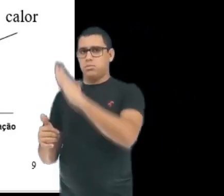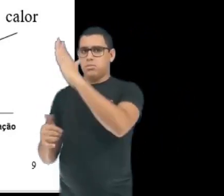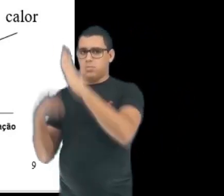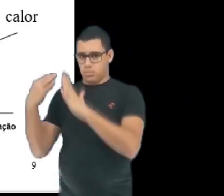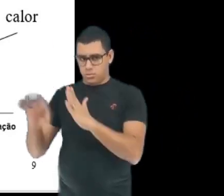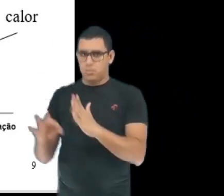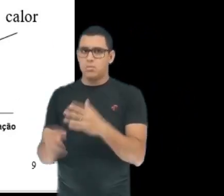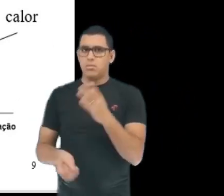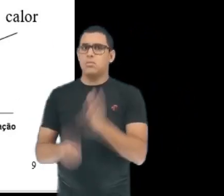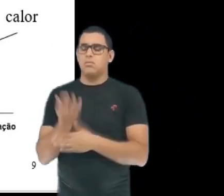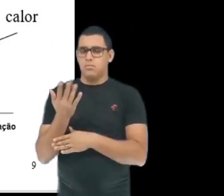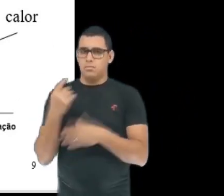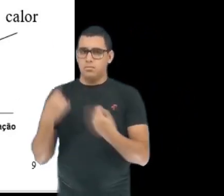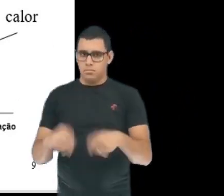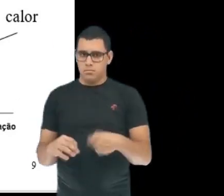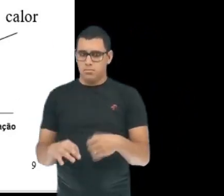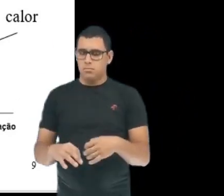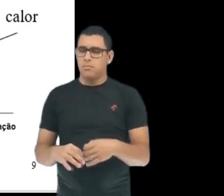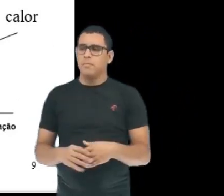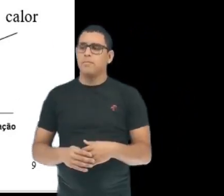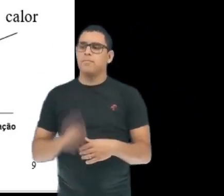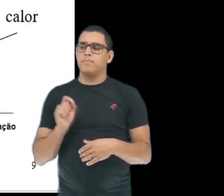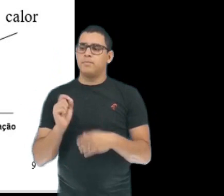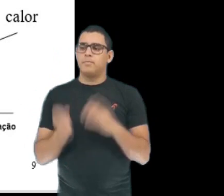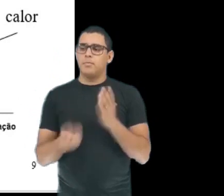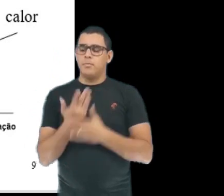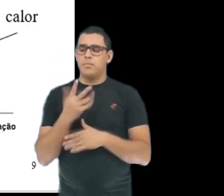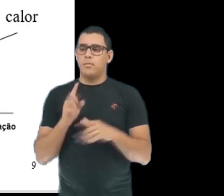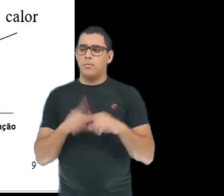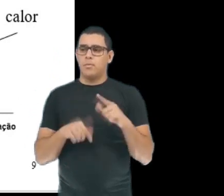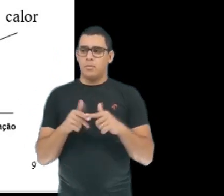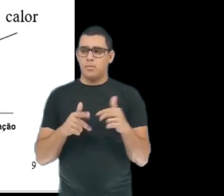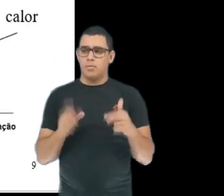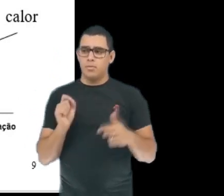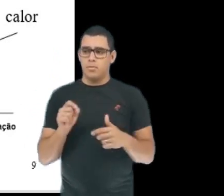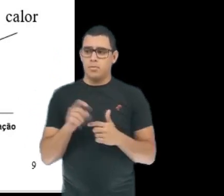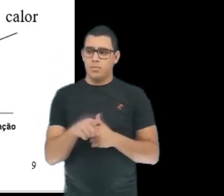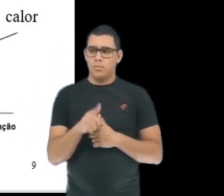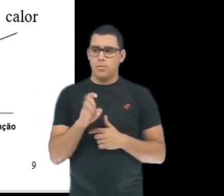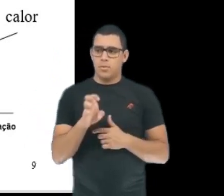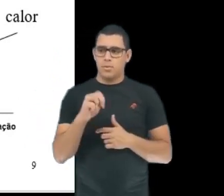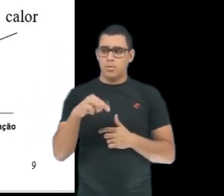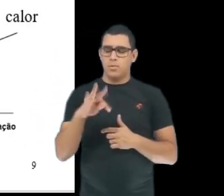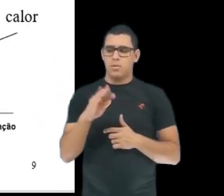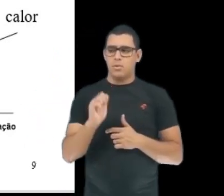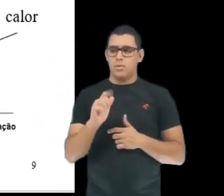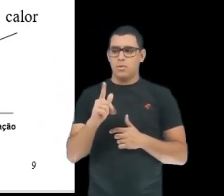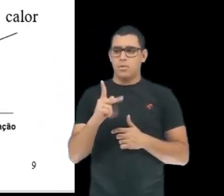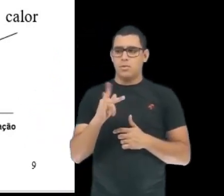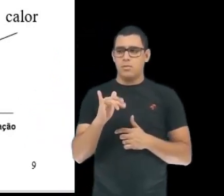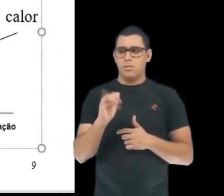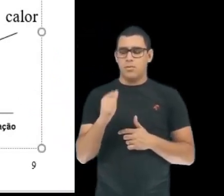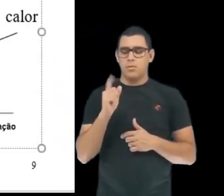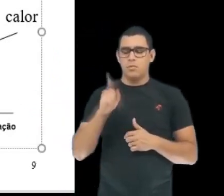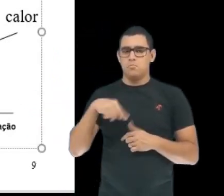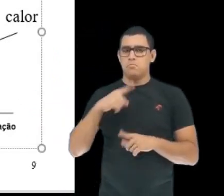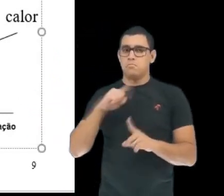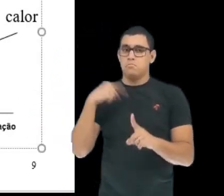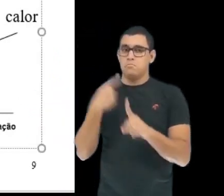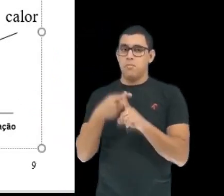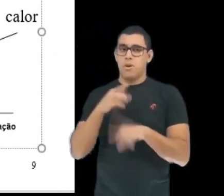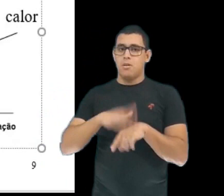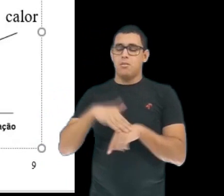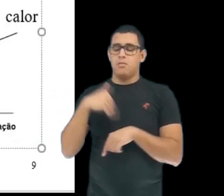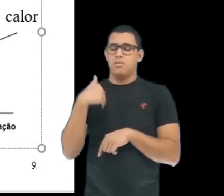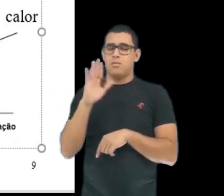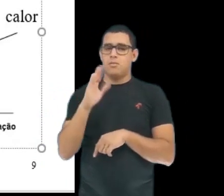energia que ela obteve nos produtos, certo? O que significa dizer que a sua entalpia ela foi maior do que